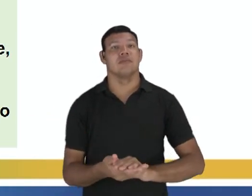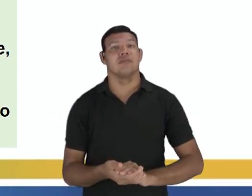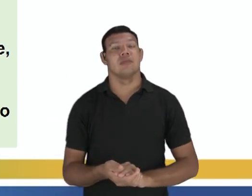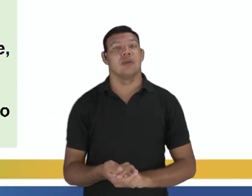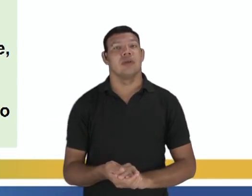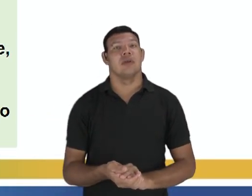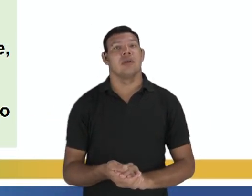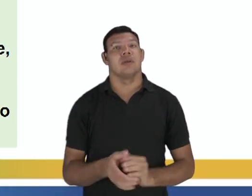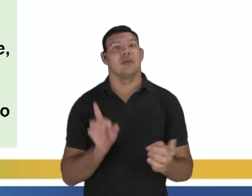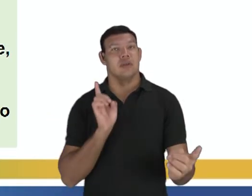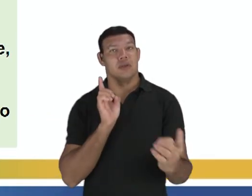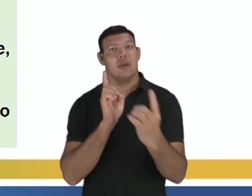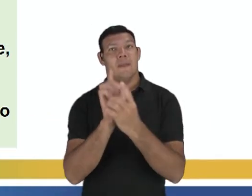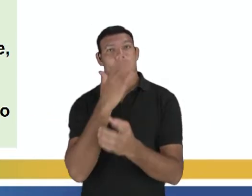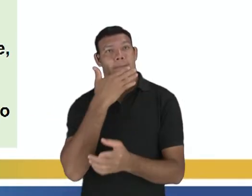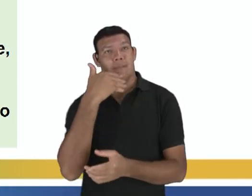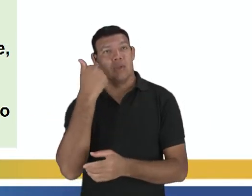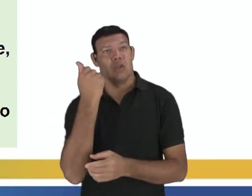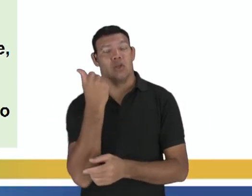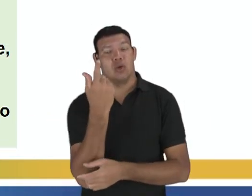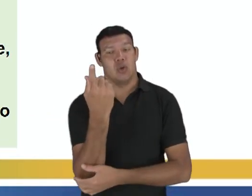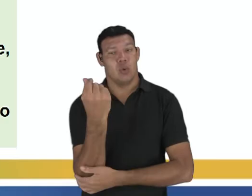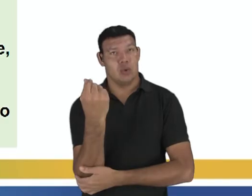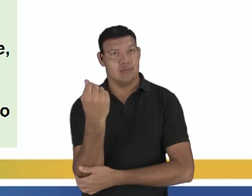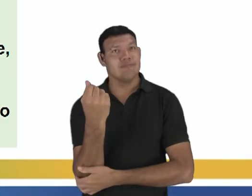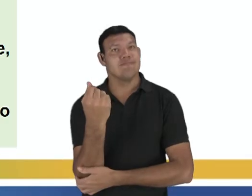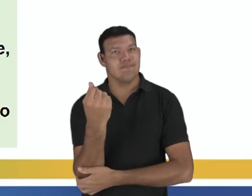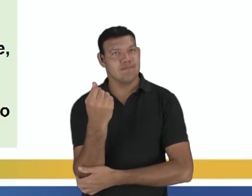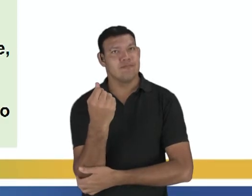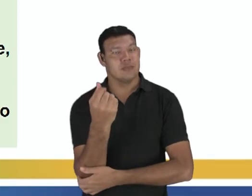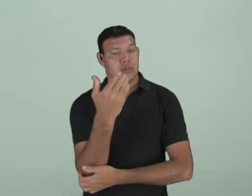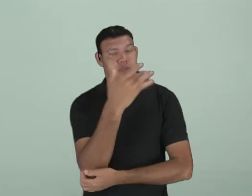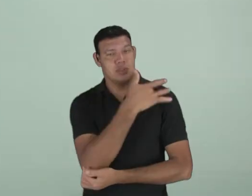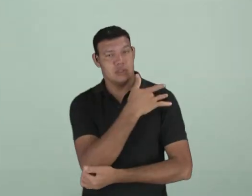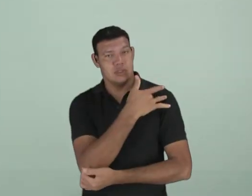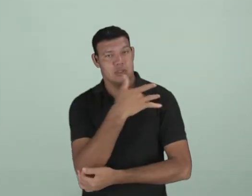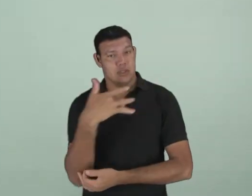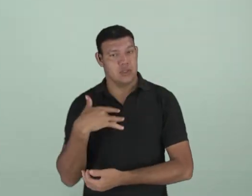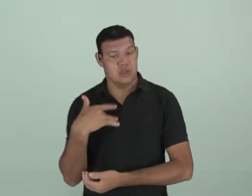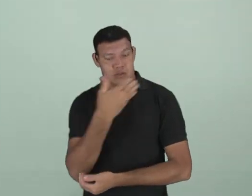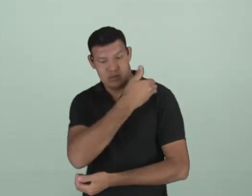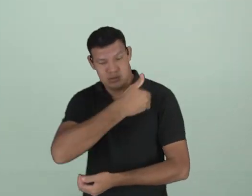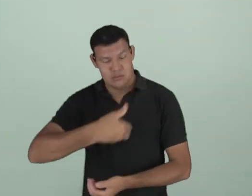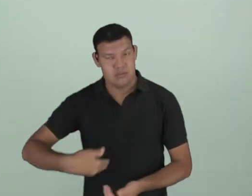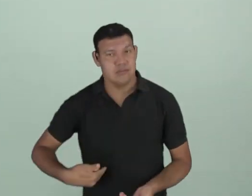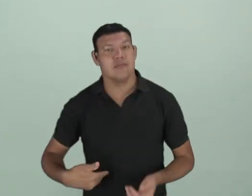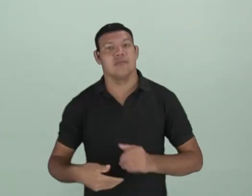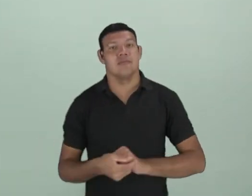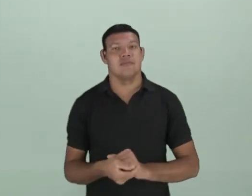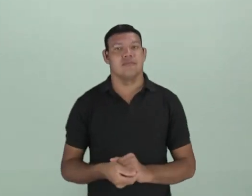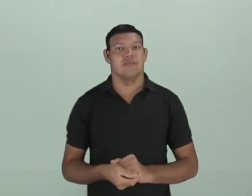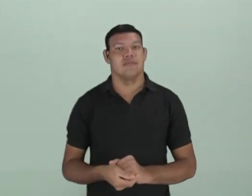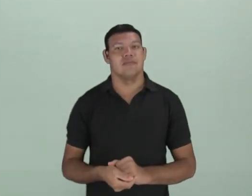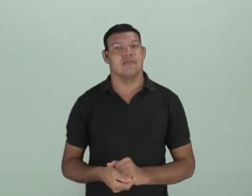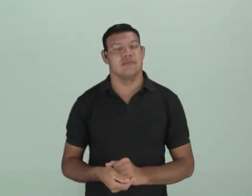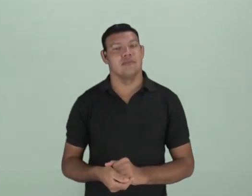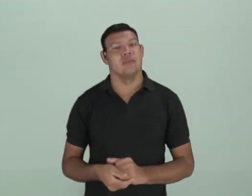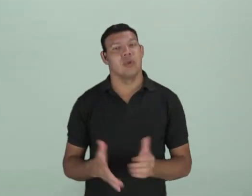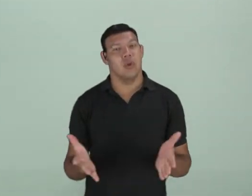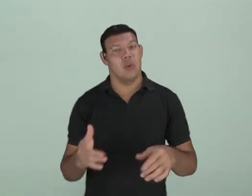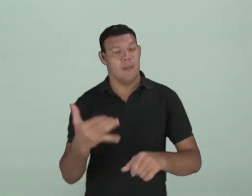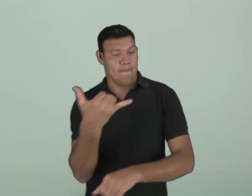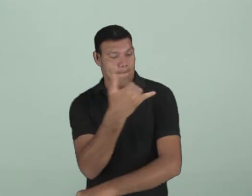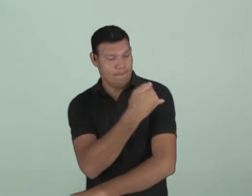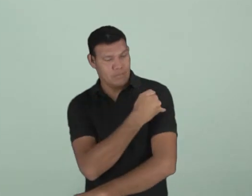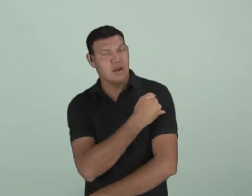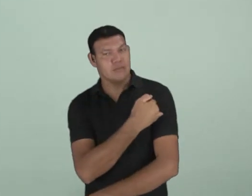o tratamento com melhor custo-benefício em saúde pública. Então, hoje, a melhor estratégia em saúde pública para algumas doenças ocorre